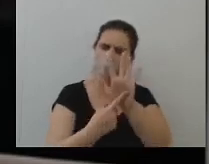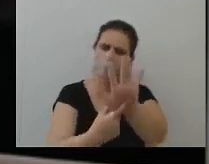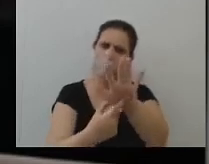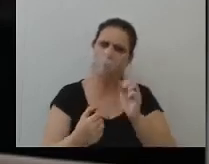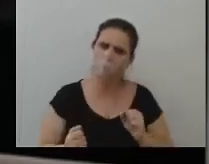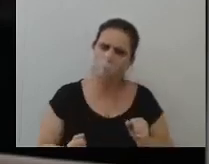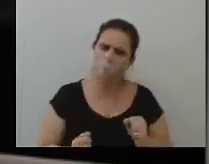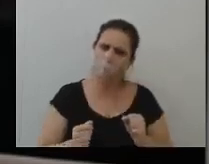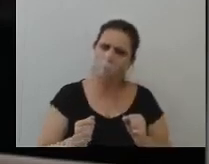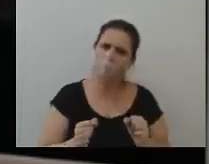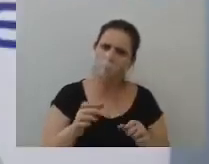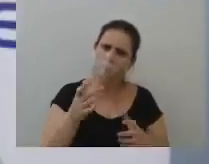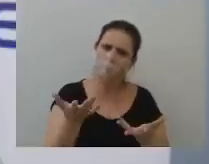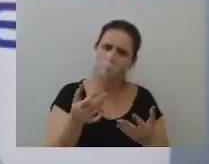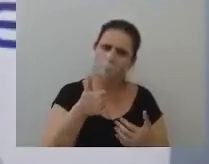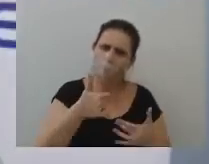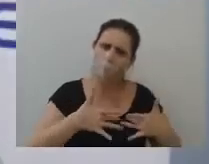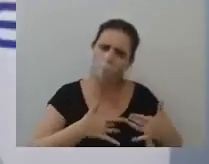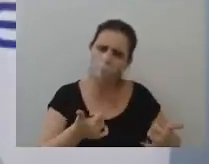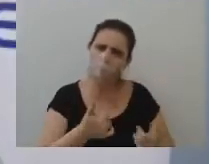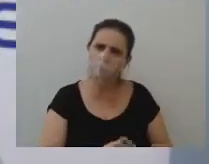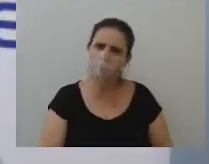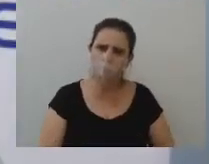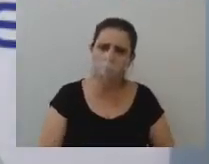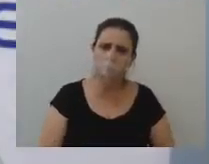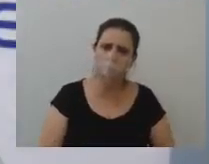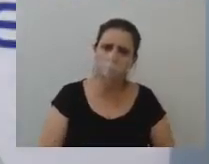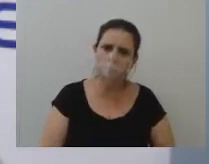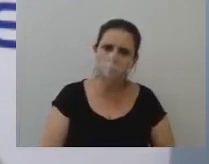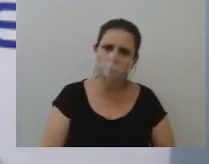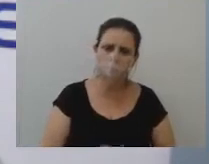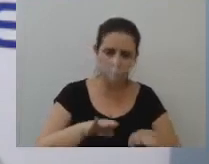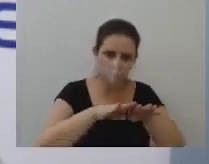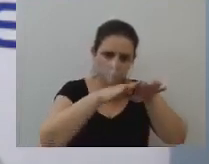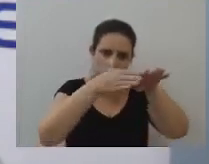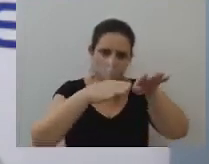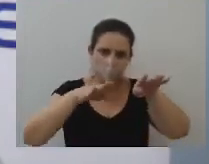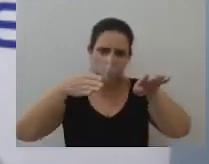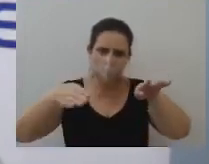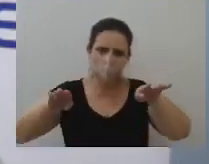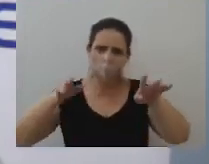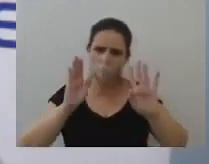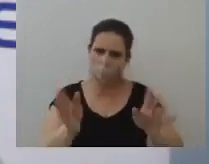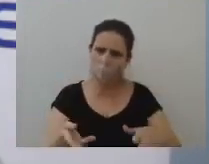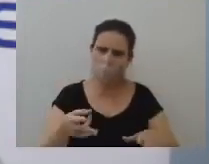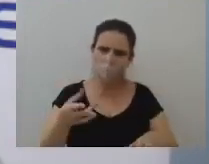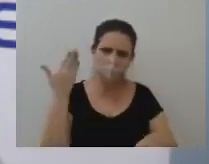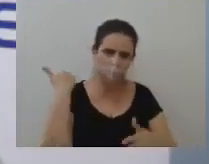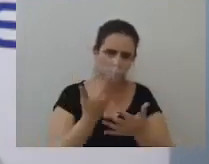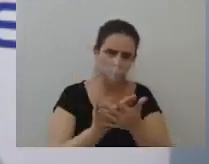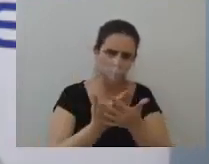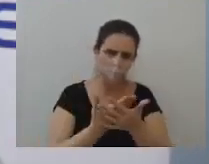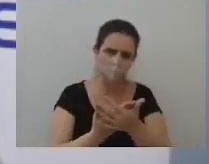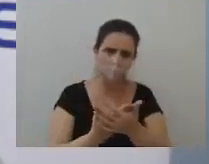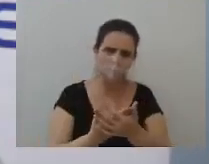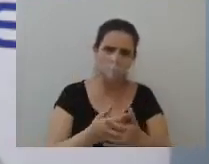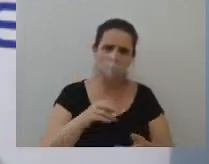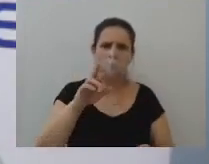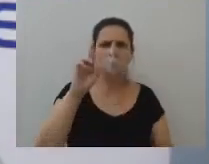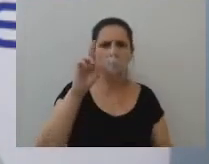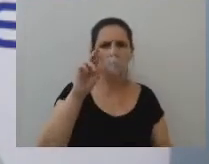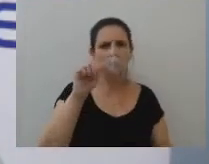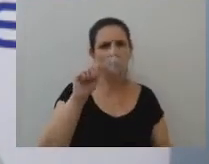de uma maneira bacana. Vocês viram a parte de ondulatória? Na parte de ondulatória, Rafael